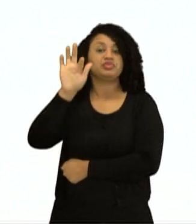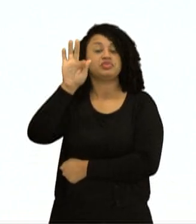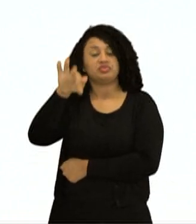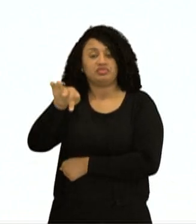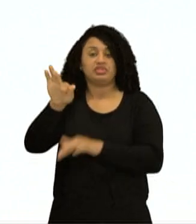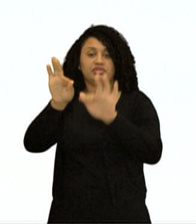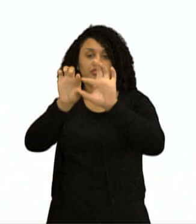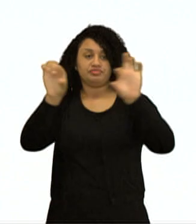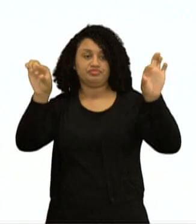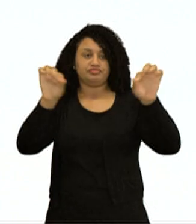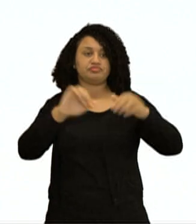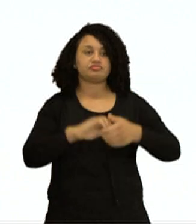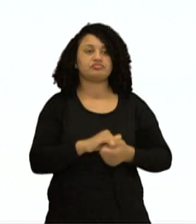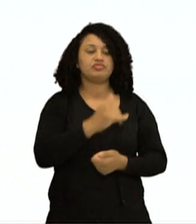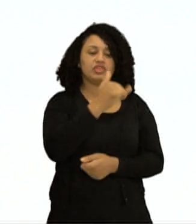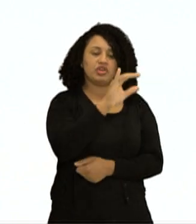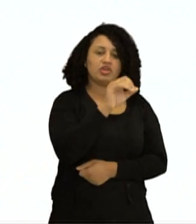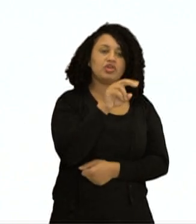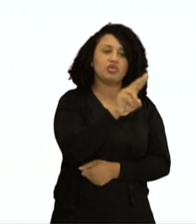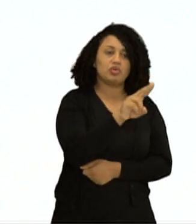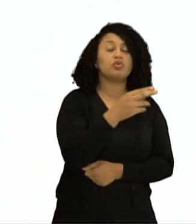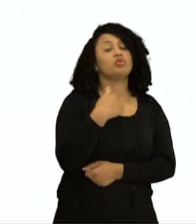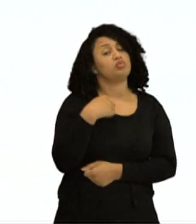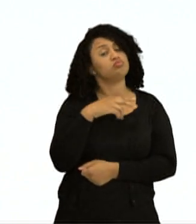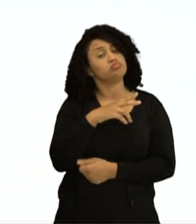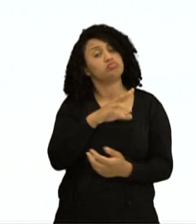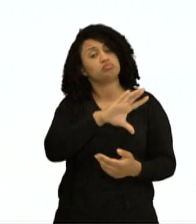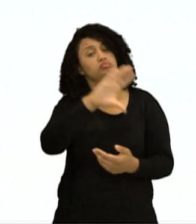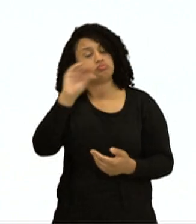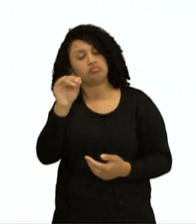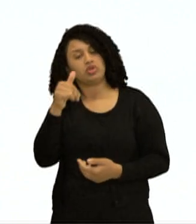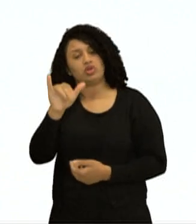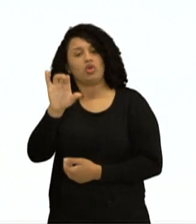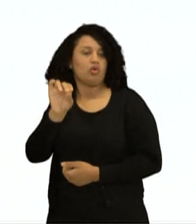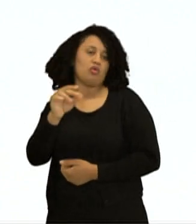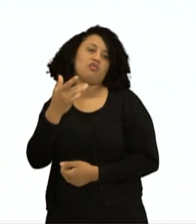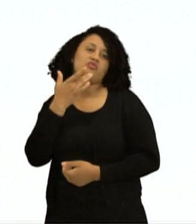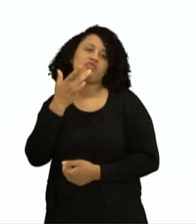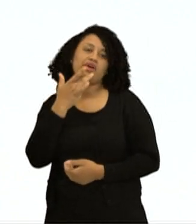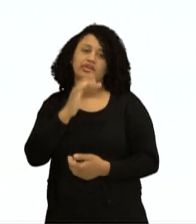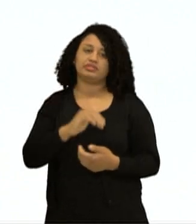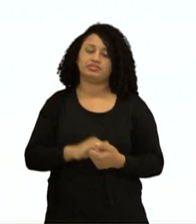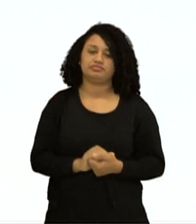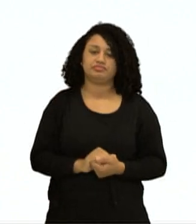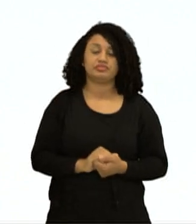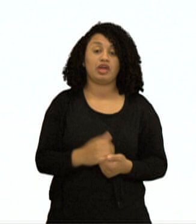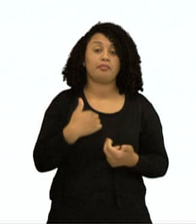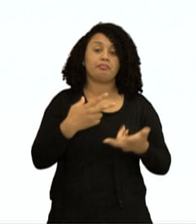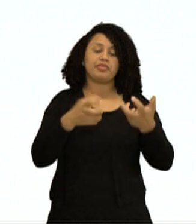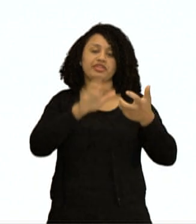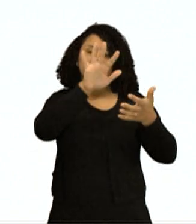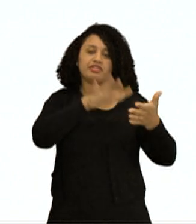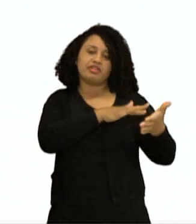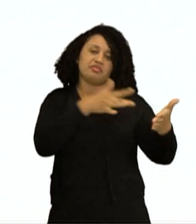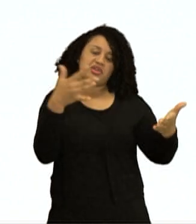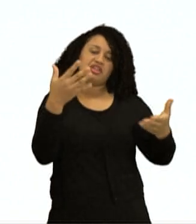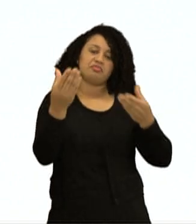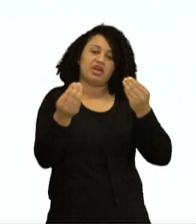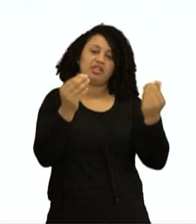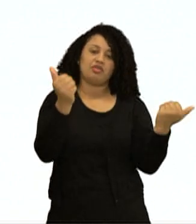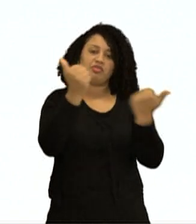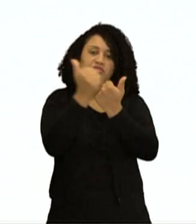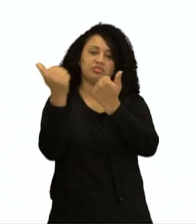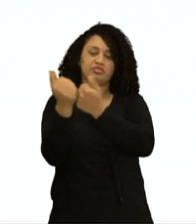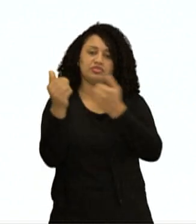frase. You, eu vou usar o you mesmo. Então, esse é tranquilo. He, eu vou usar him. She, eu vou